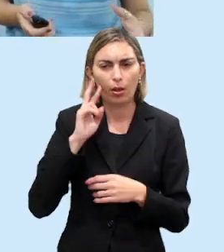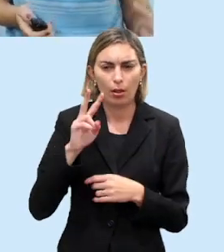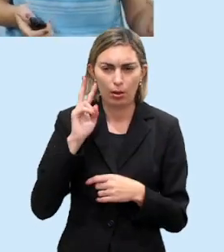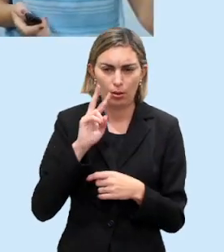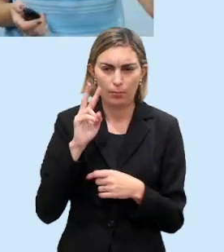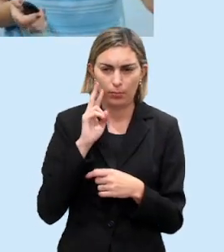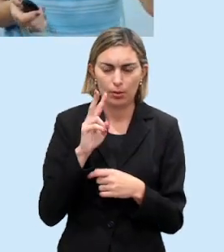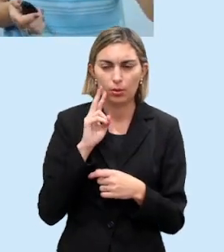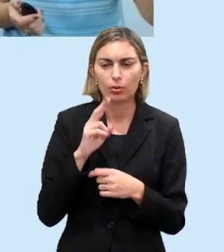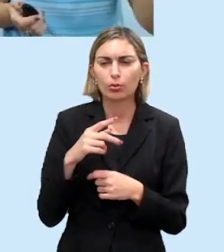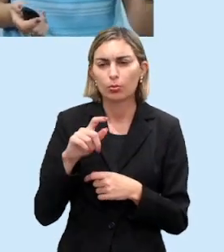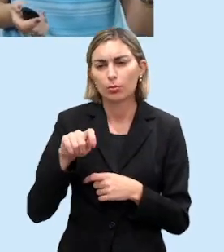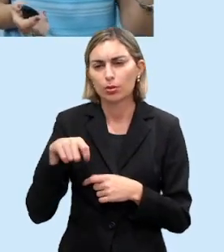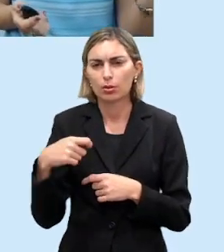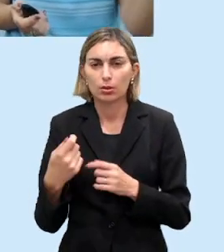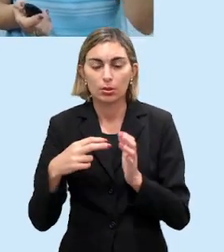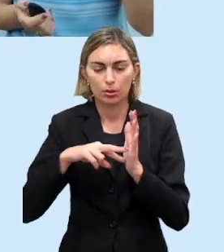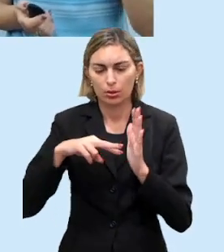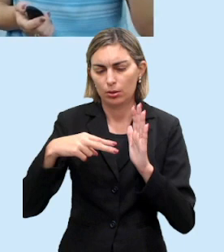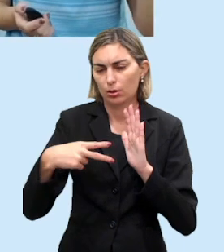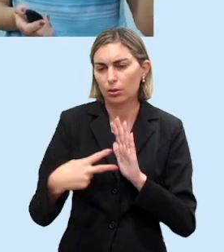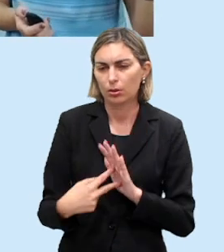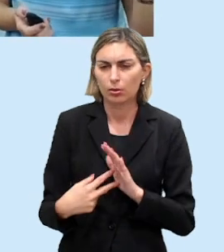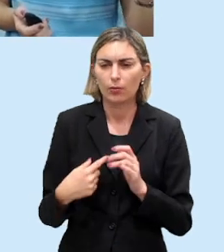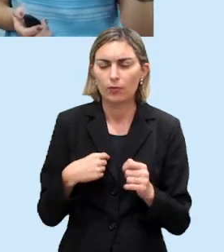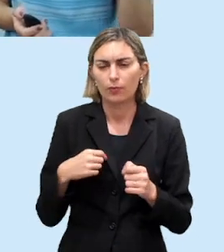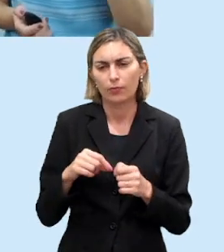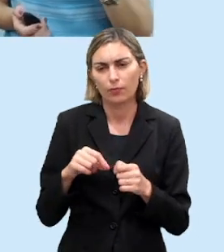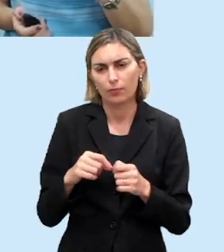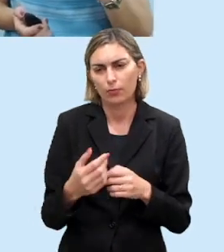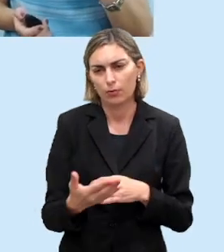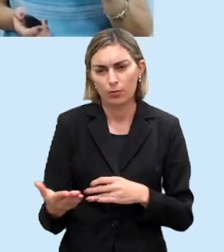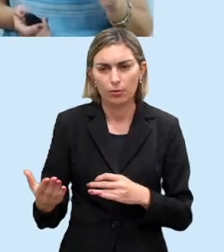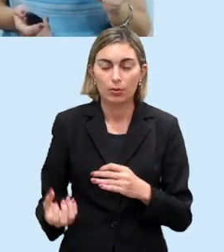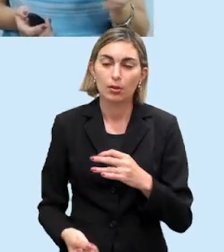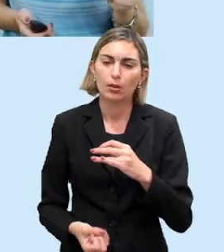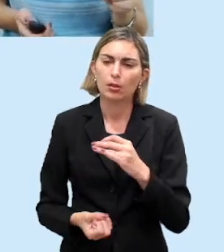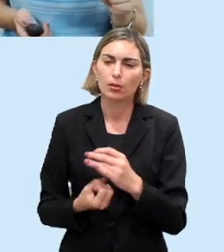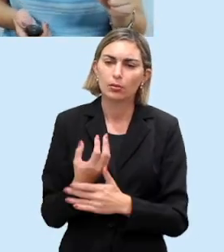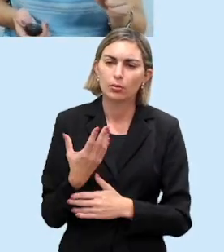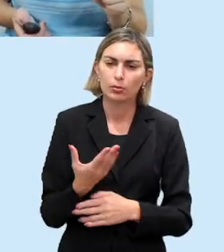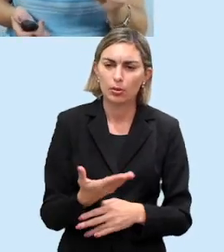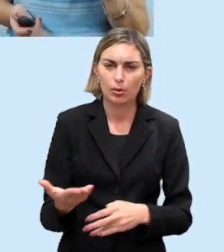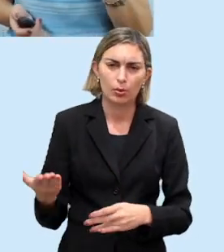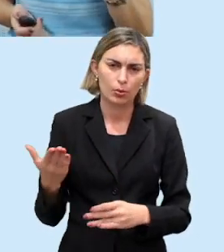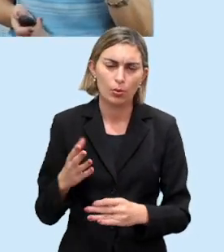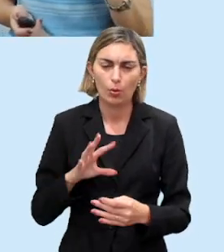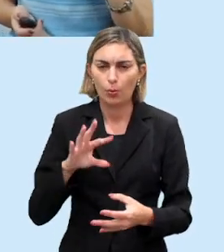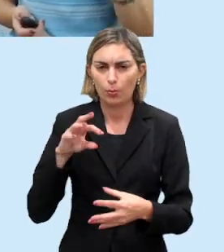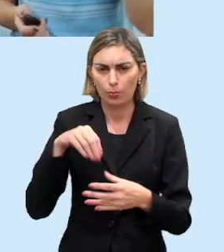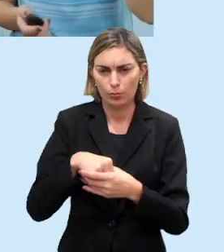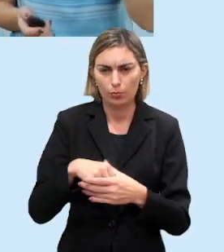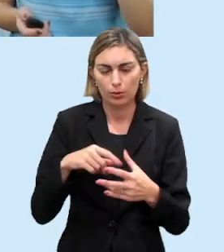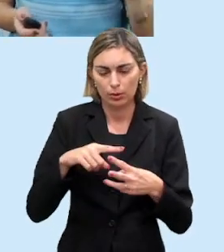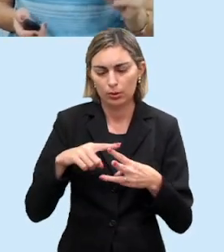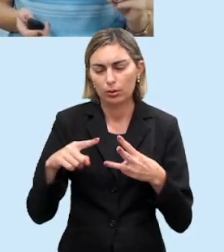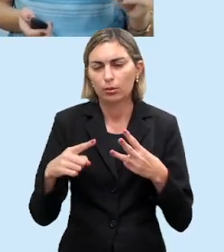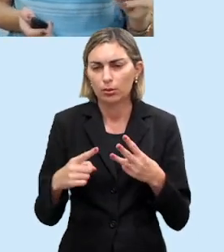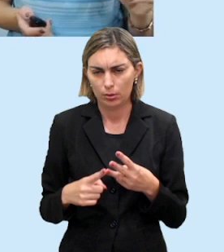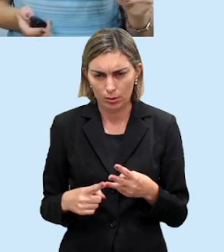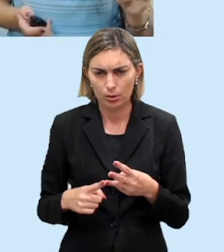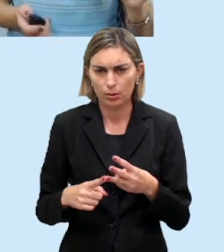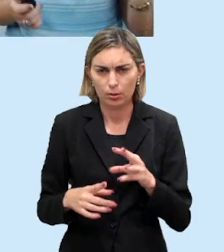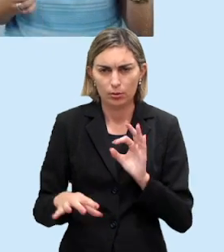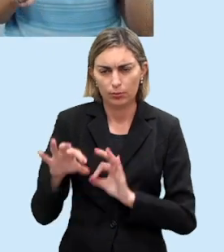não é, o signo ele vai ser esse fenômeno triádico, não é, que ele é composto por 3